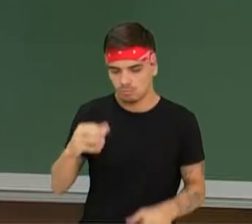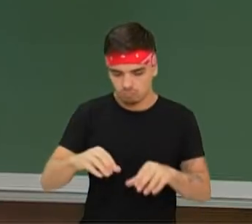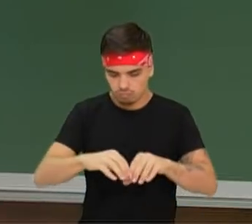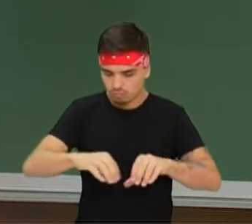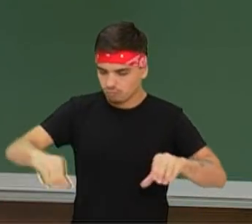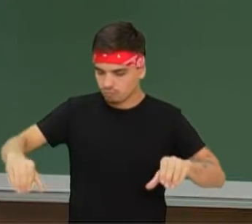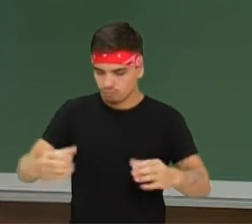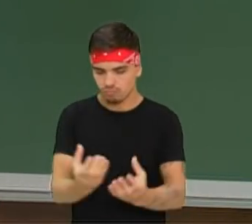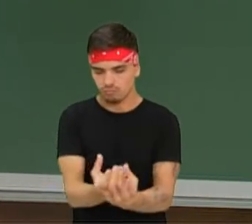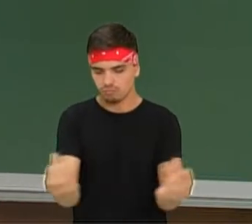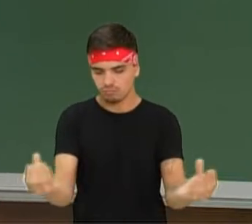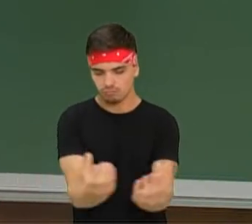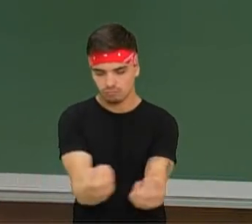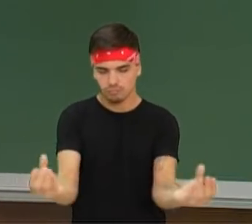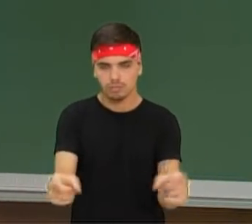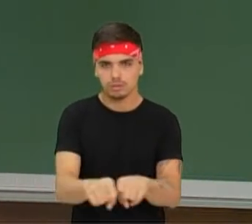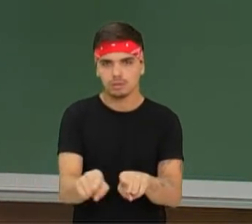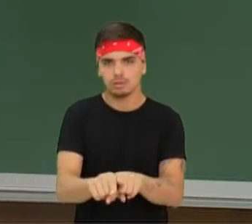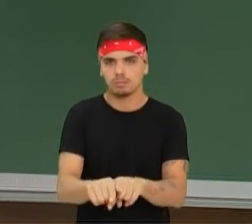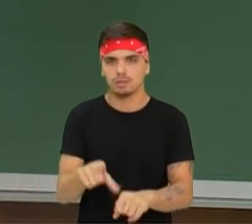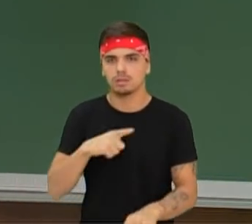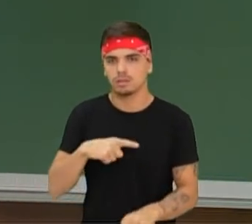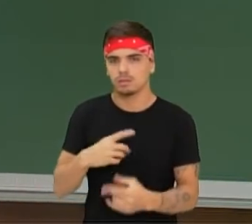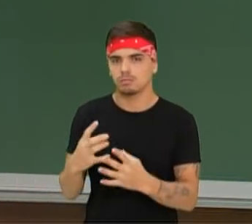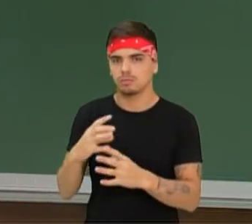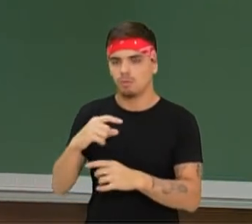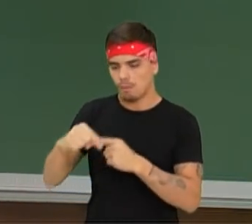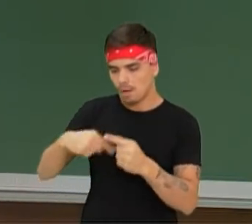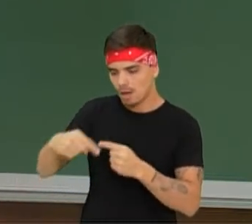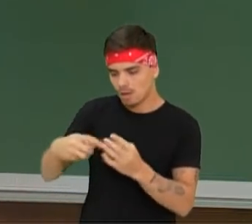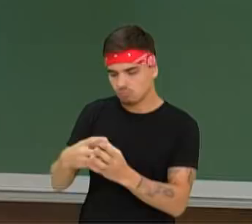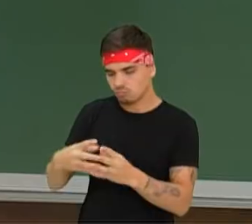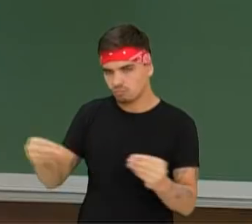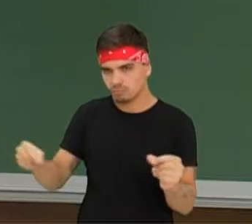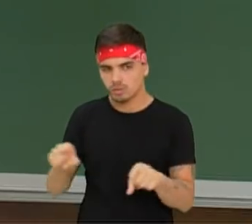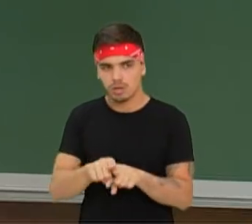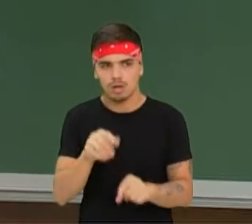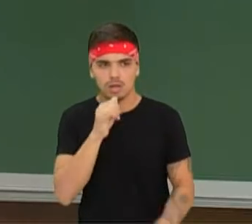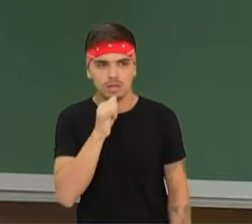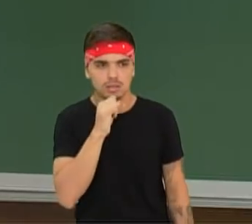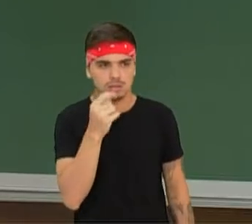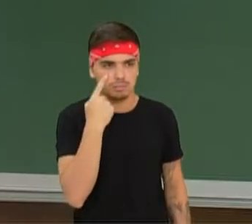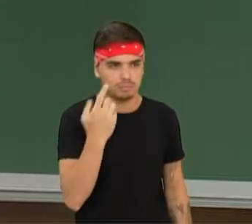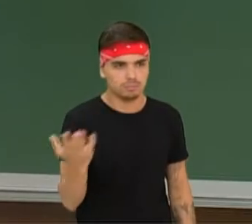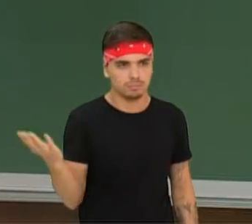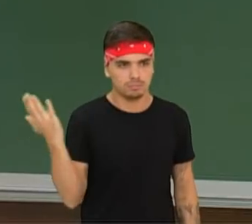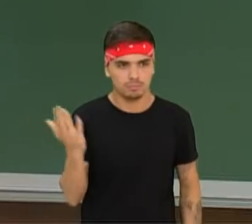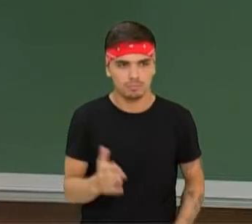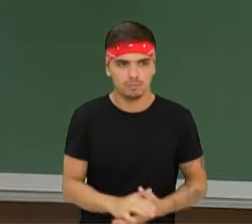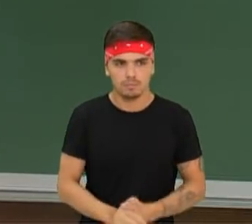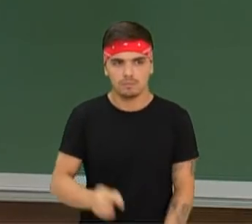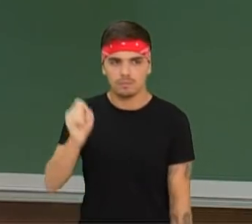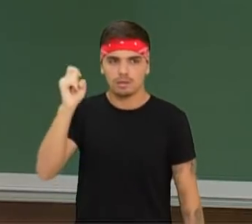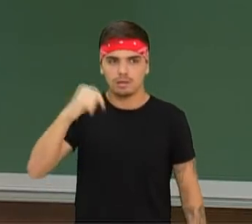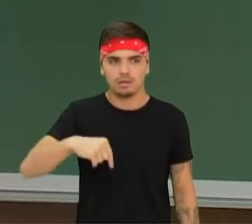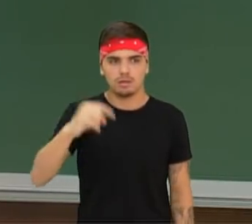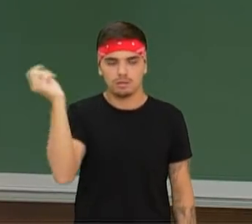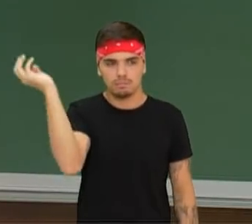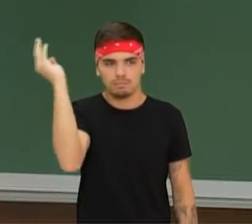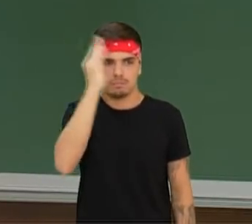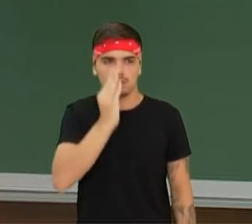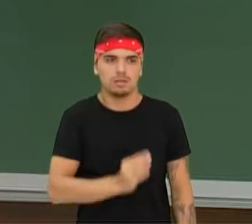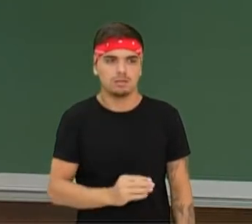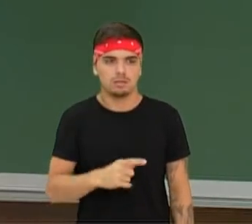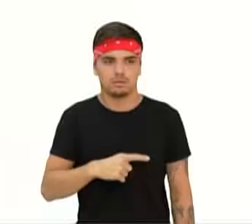ou na implantação de drenos. Então, nós vamos ver aqui um exemplo, né? Então, no Brasil, aqui no Brasil, vamos